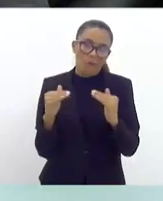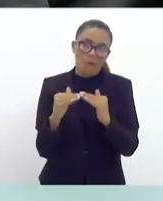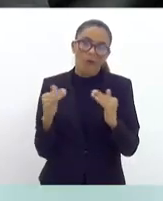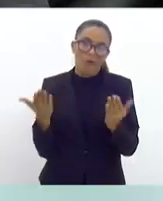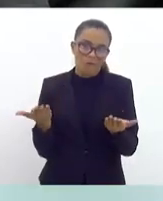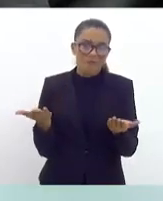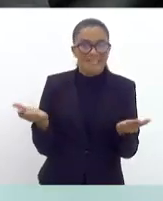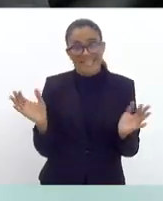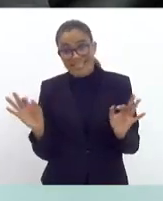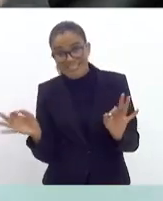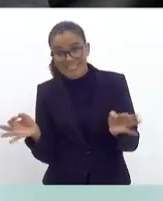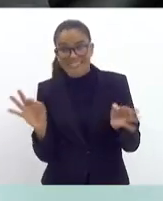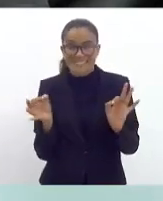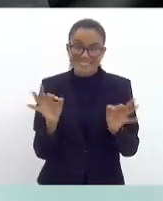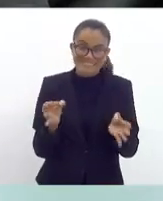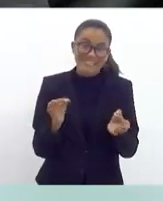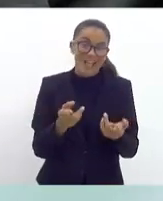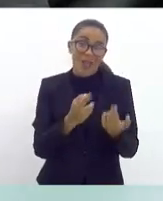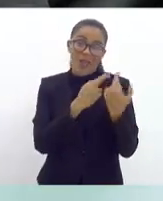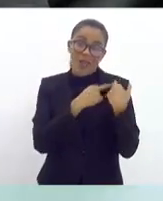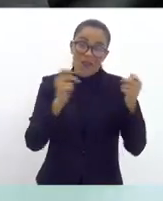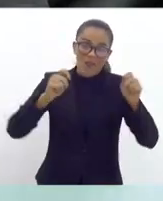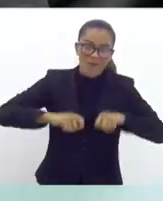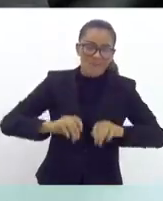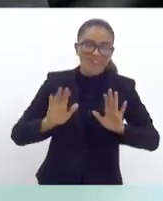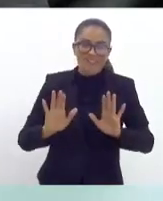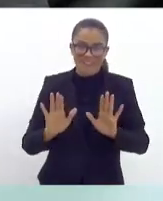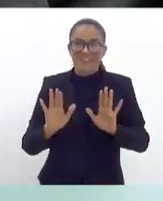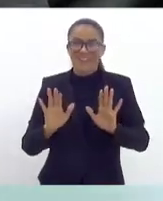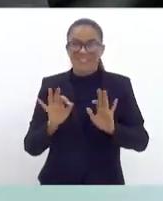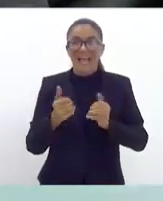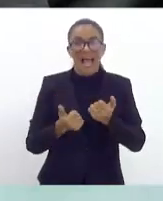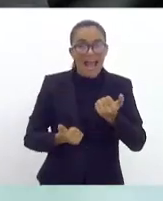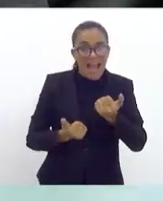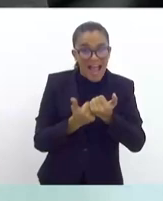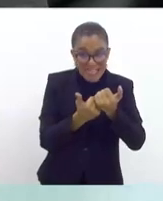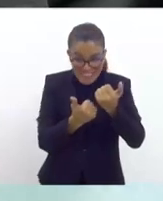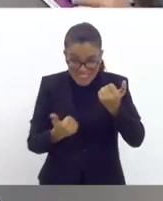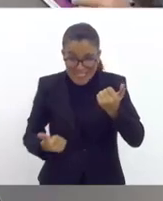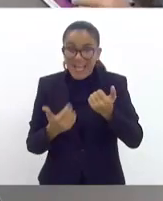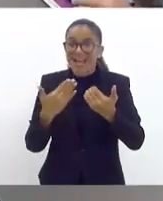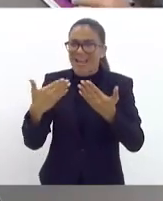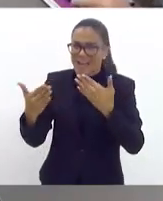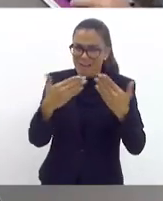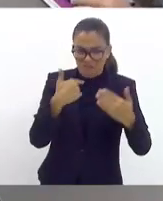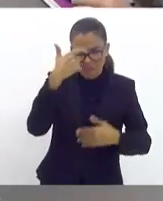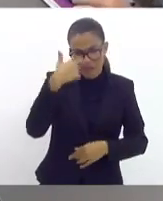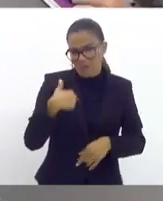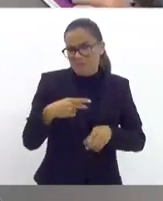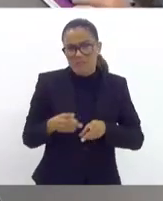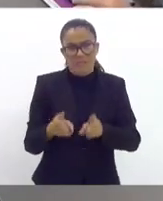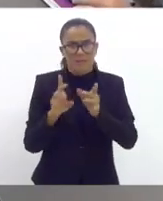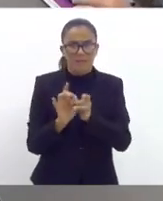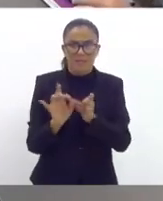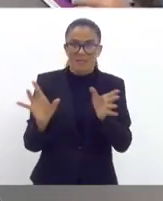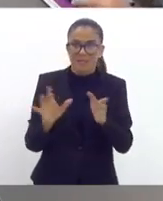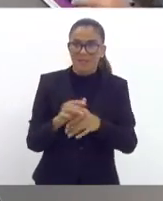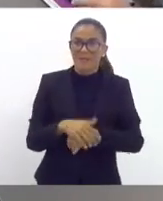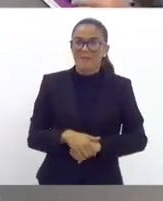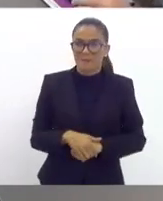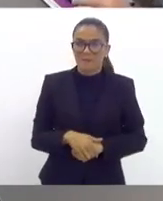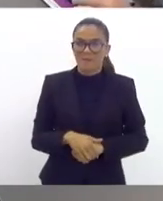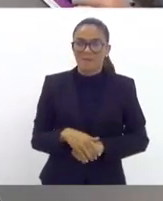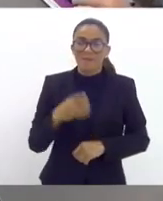né enfim de competências né eu tô sempre à disposição Deputado Municipal